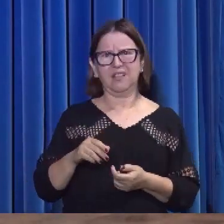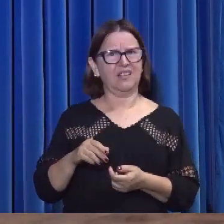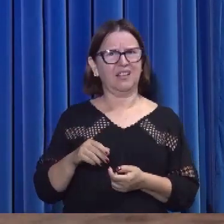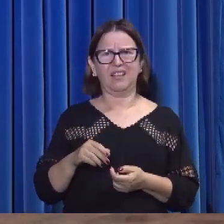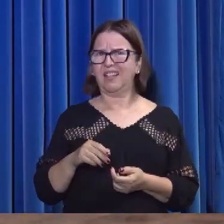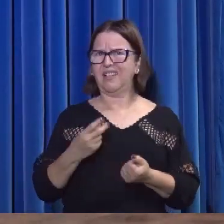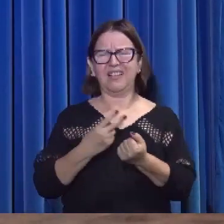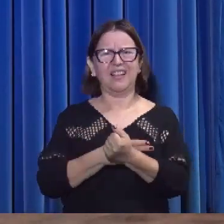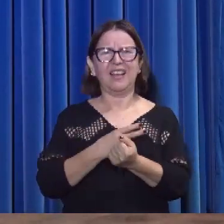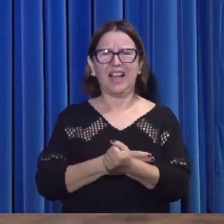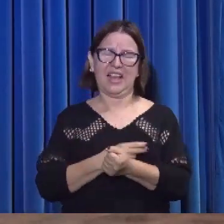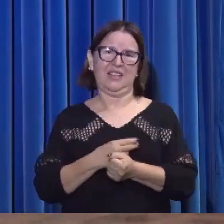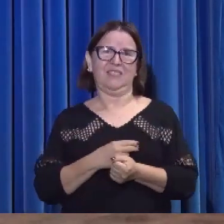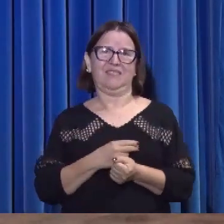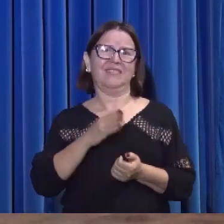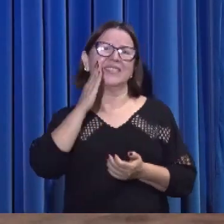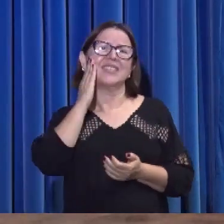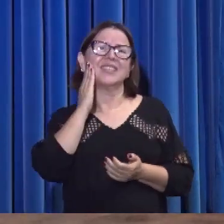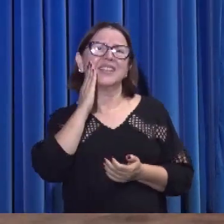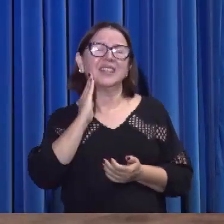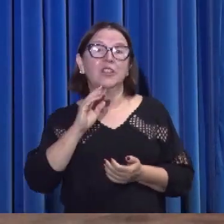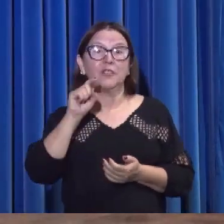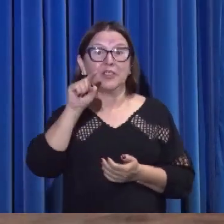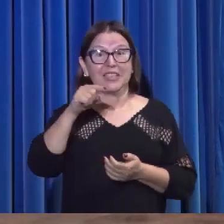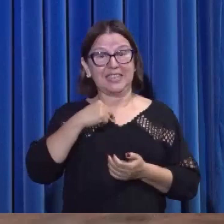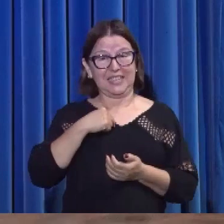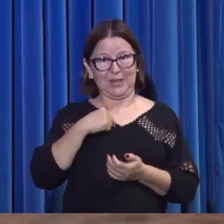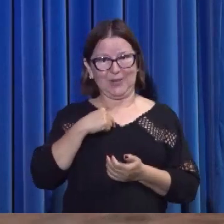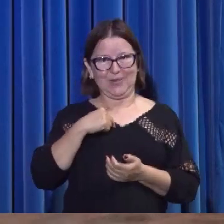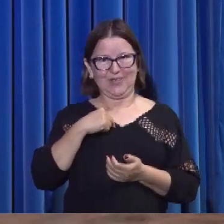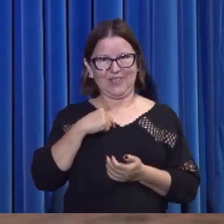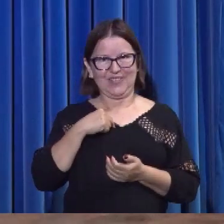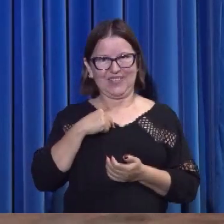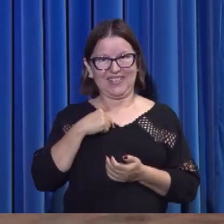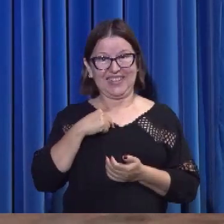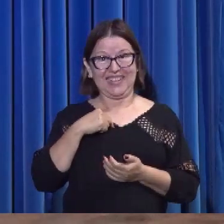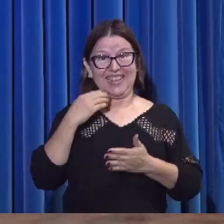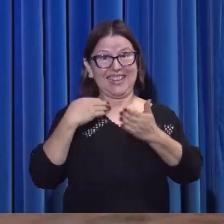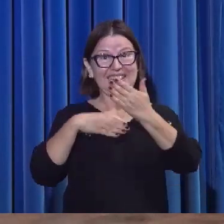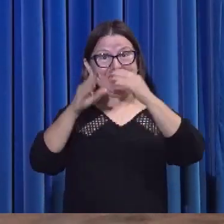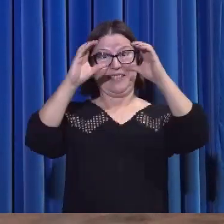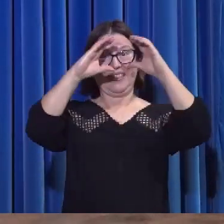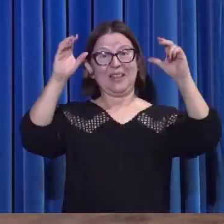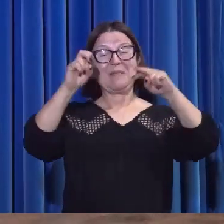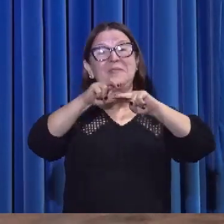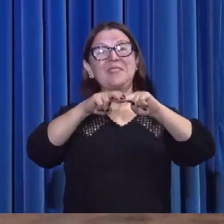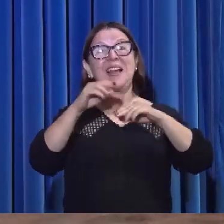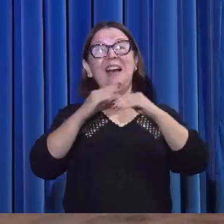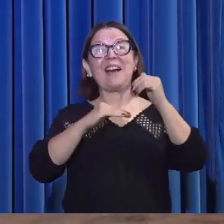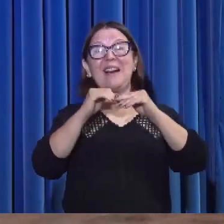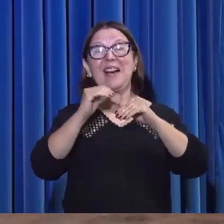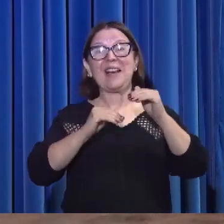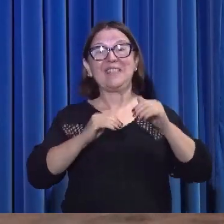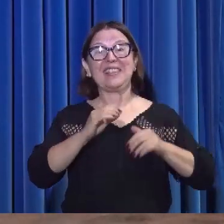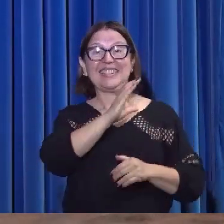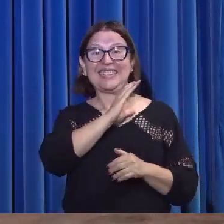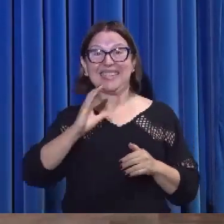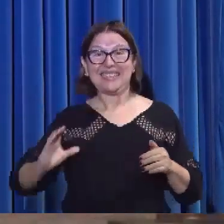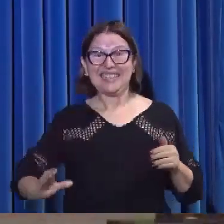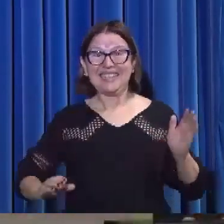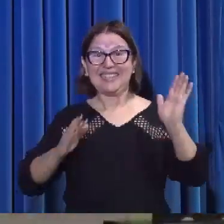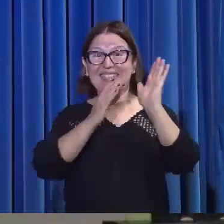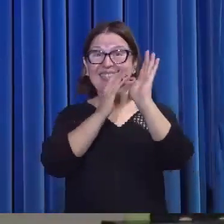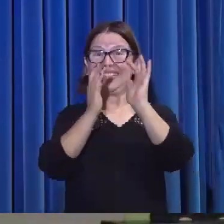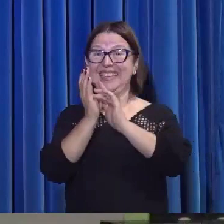mundo, meu querido, minha querida. Você e eu vamos ganhar céu por causa da obra de Cristo Jesus,